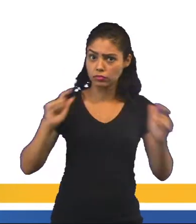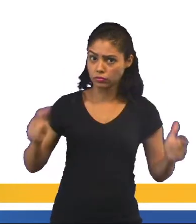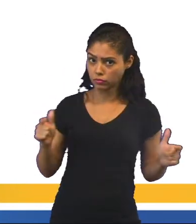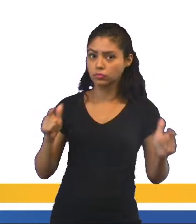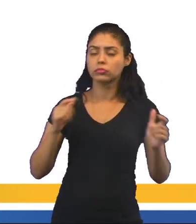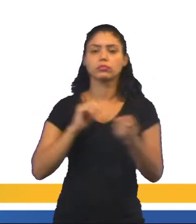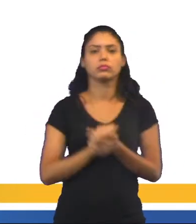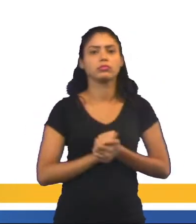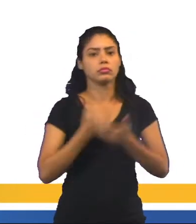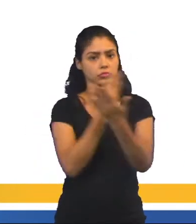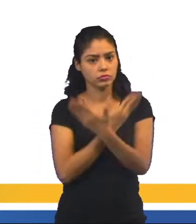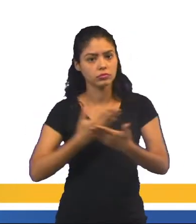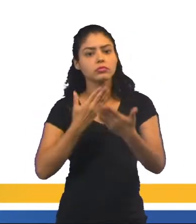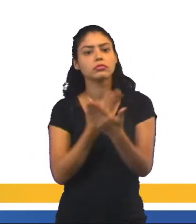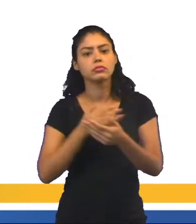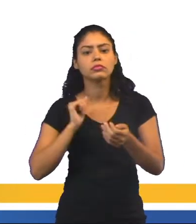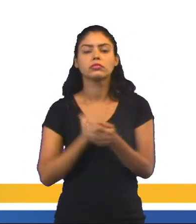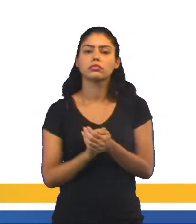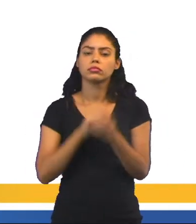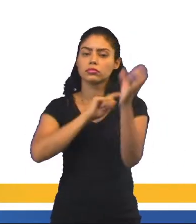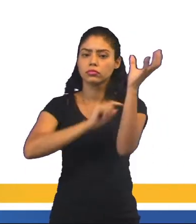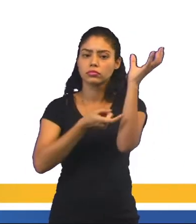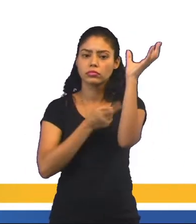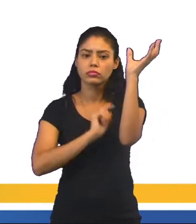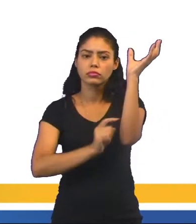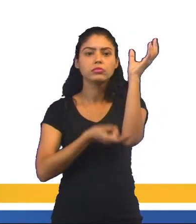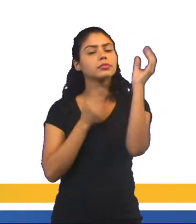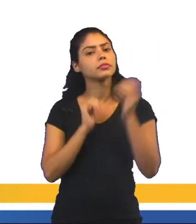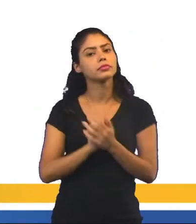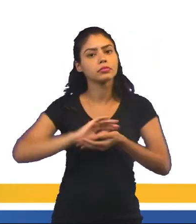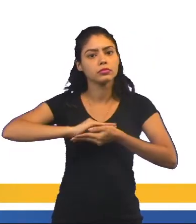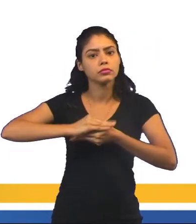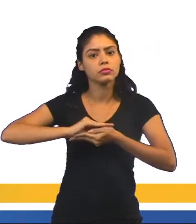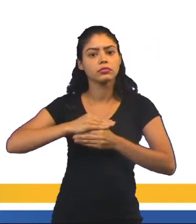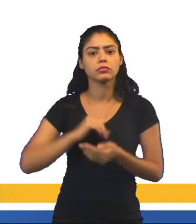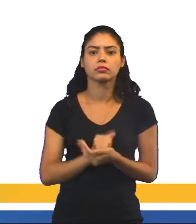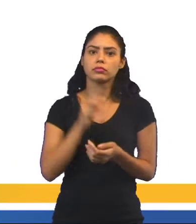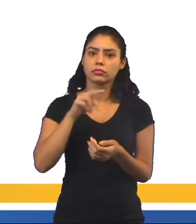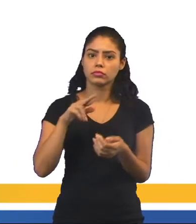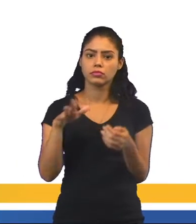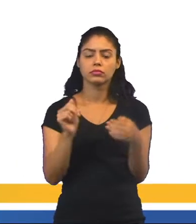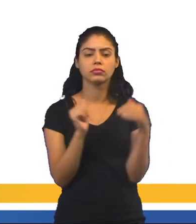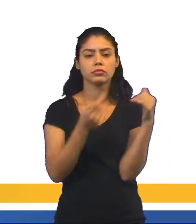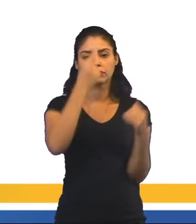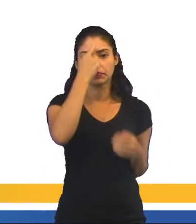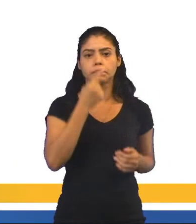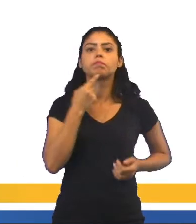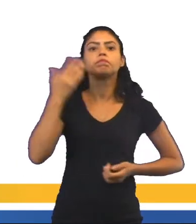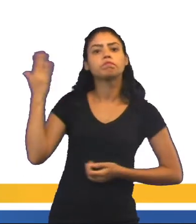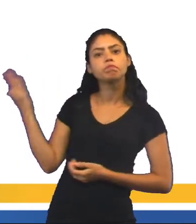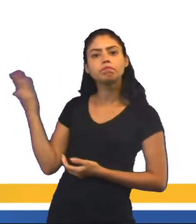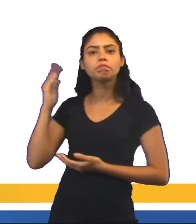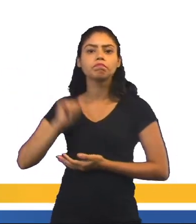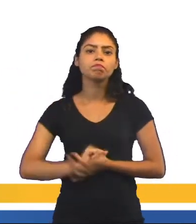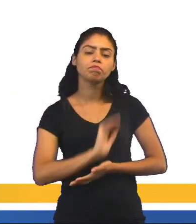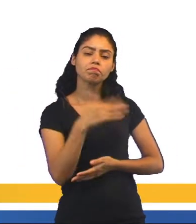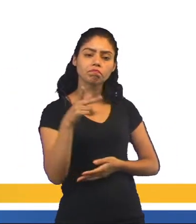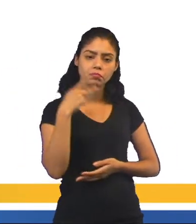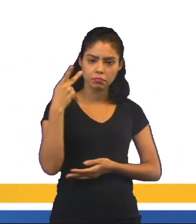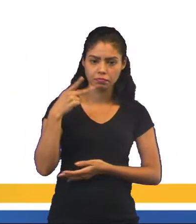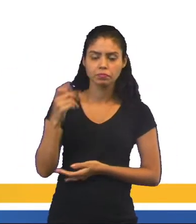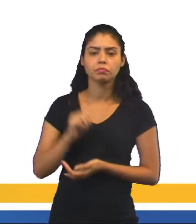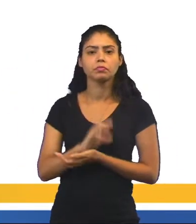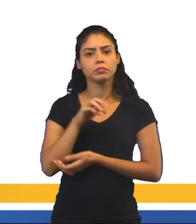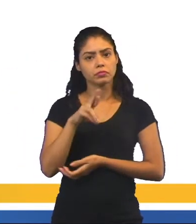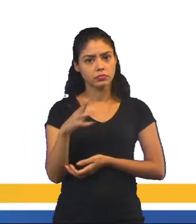possui grandes reservas de borracha, castanha e minérios. E aí quando se fala da questão